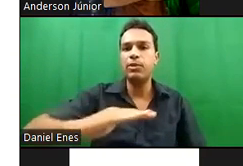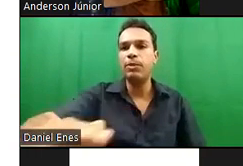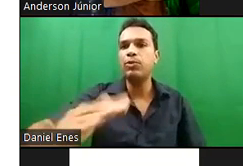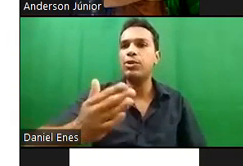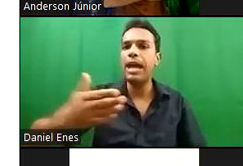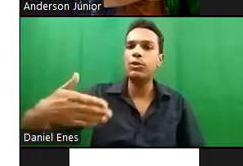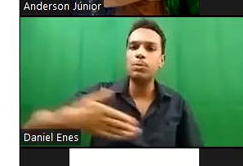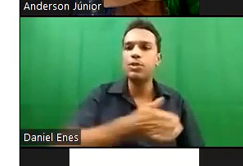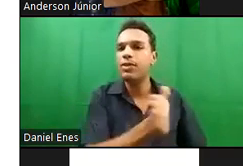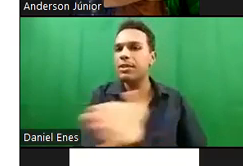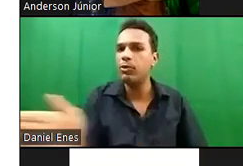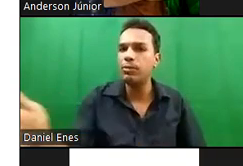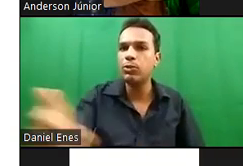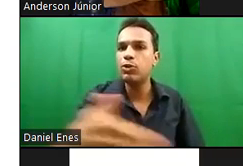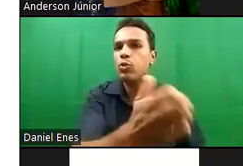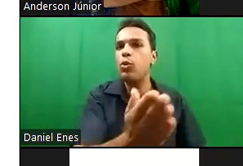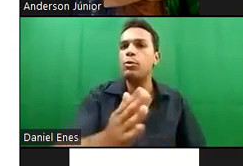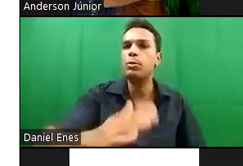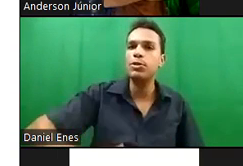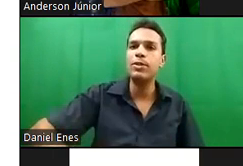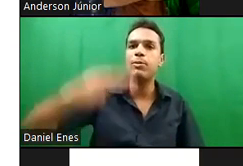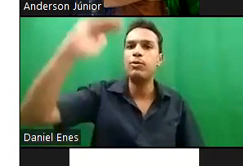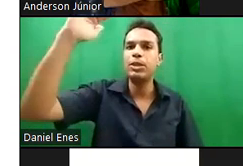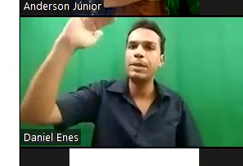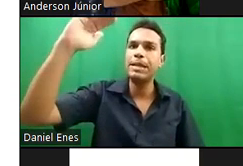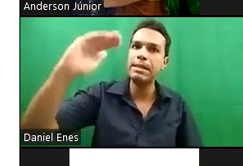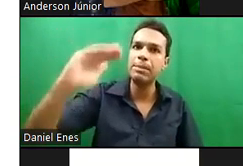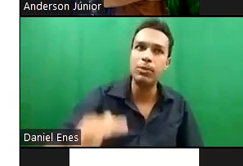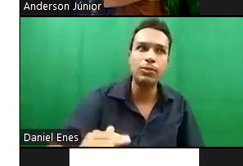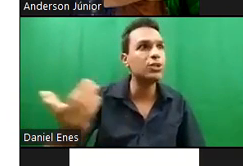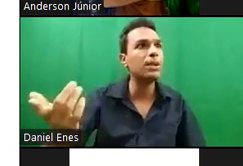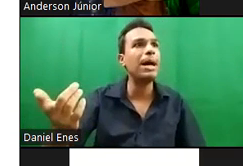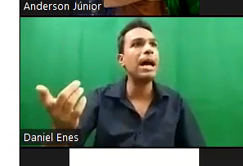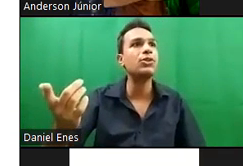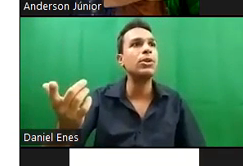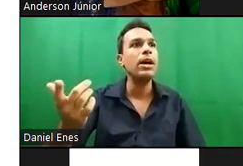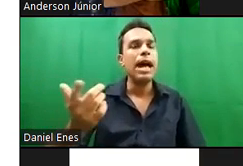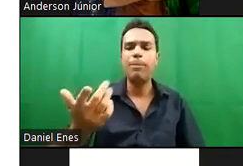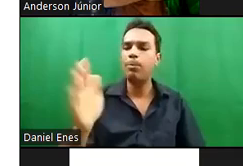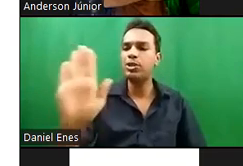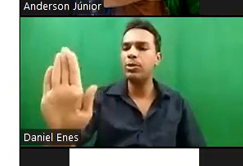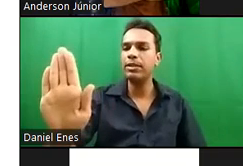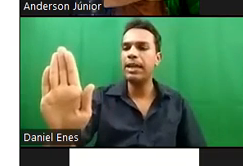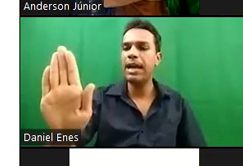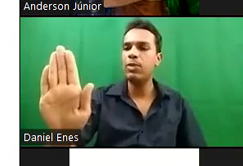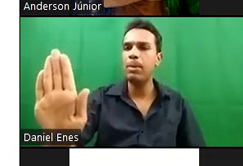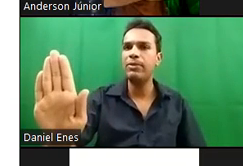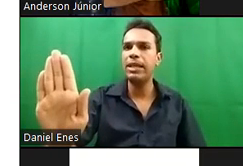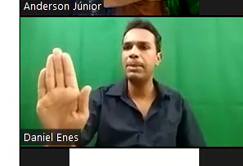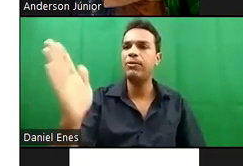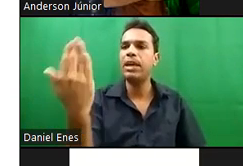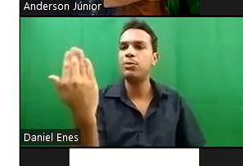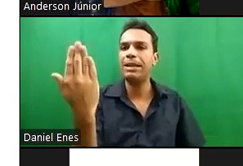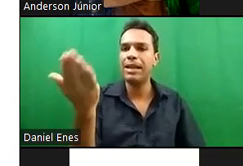fazer movimentos retos, posso fazer movimentos curvos, posso fazer movimentos para cima, movimentos para baixo. A mão pode estar orientada com a palma virada